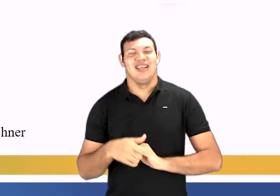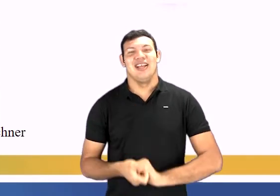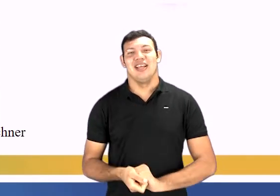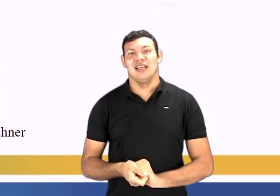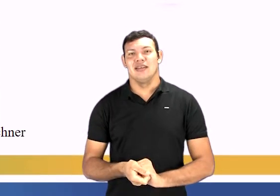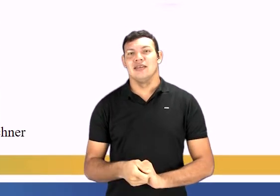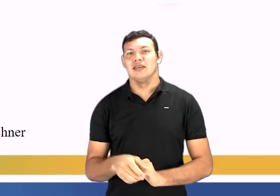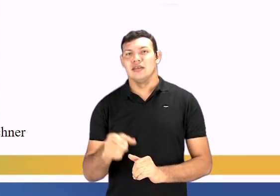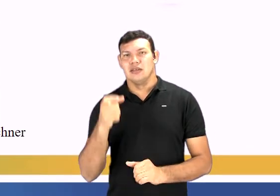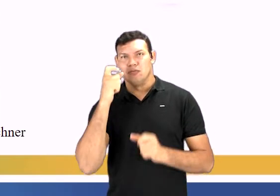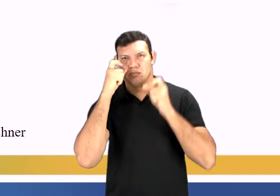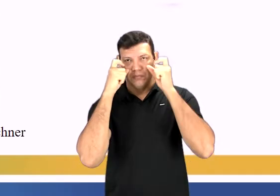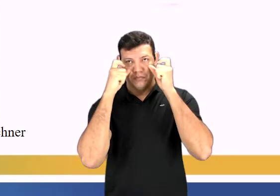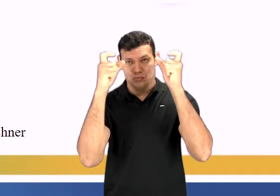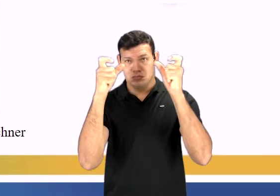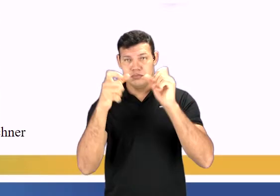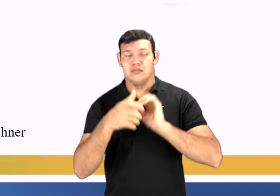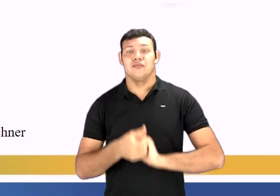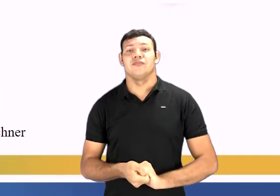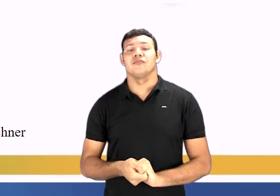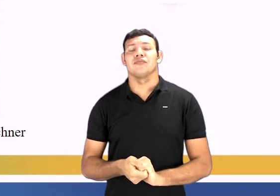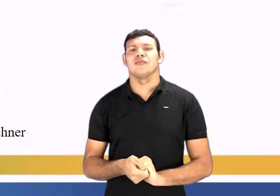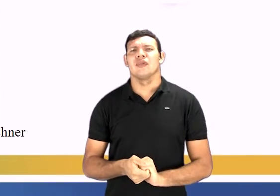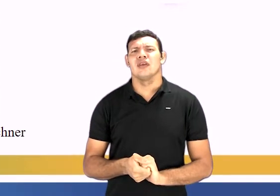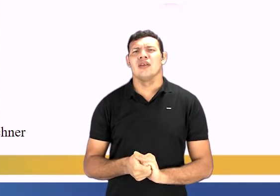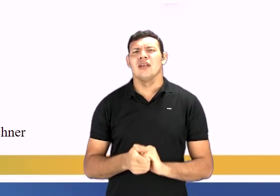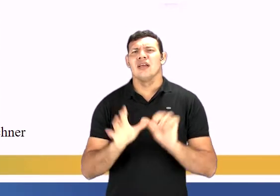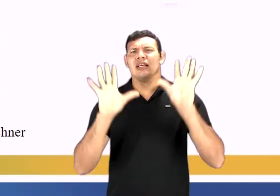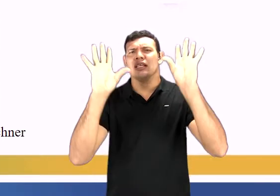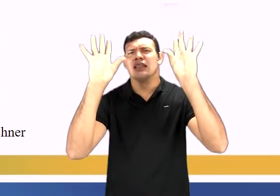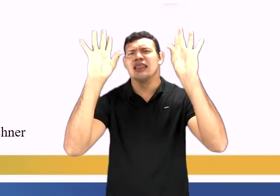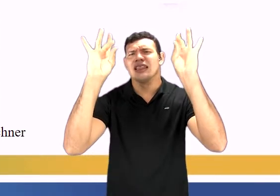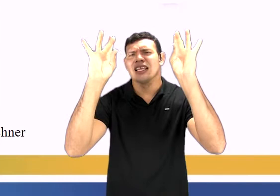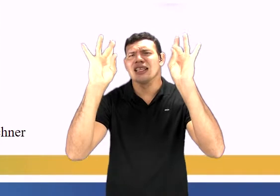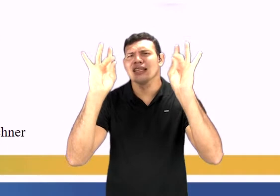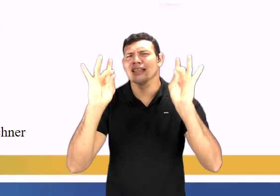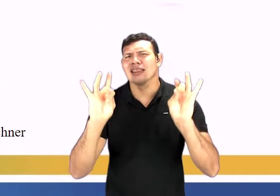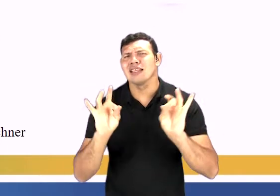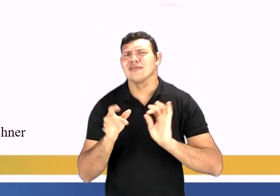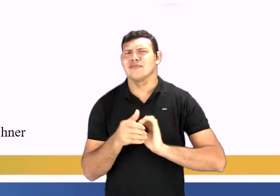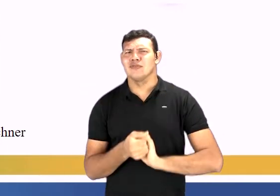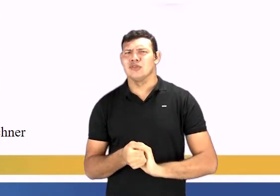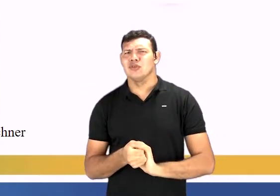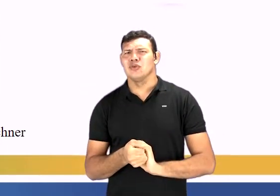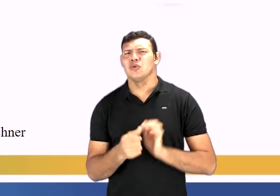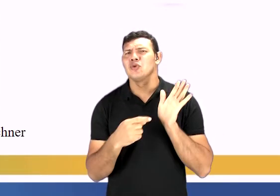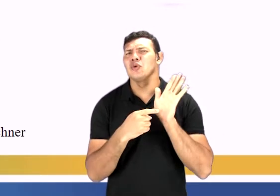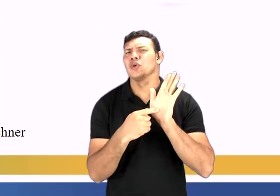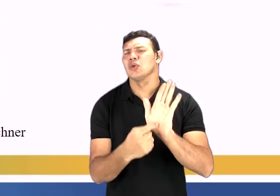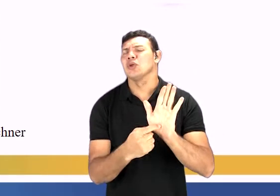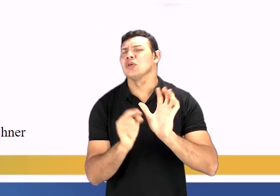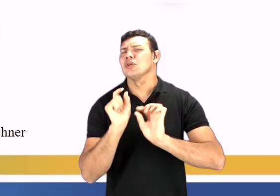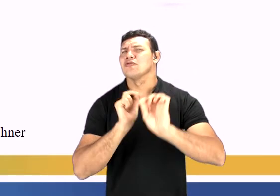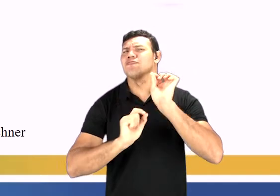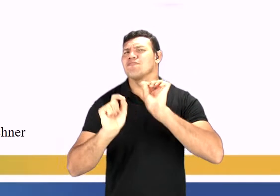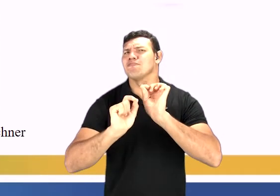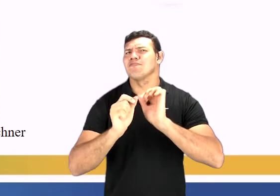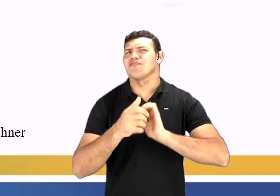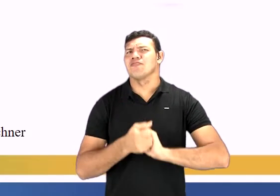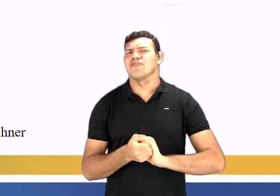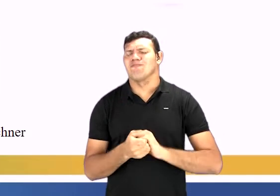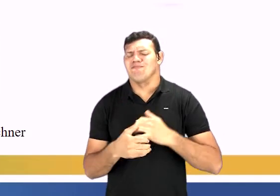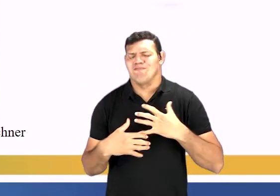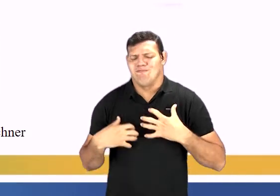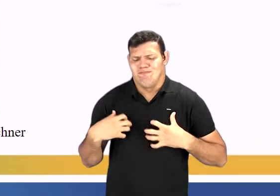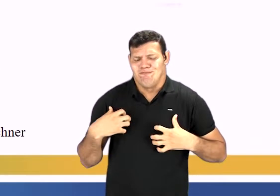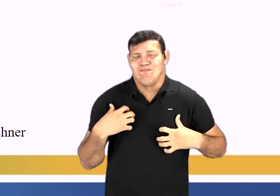vocês observem a imagem. Observem os detalhes. O que é que eles estão representando? A angústia do ser